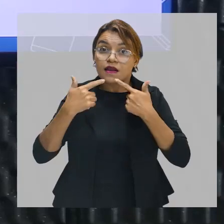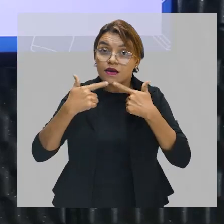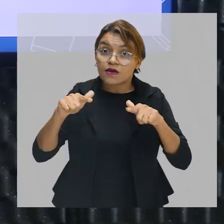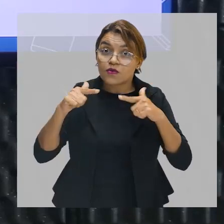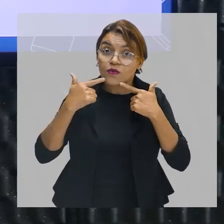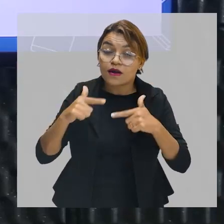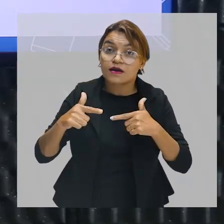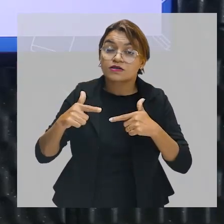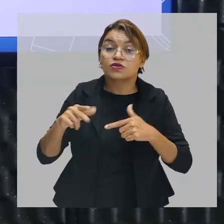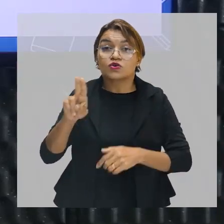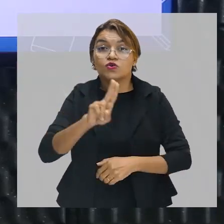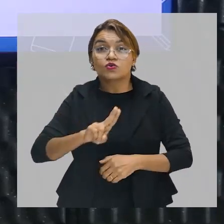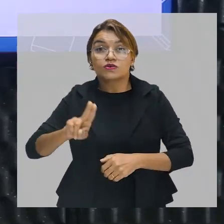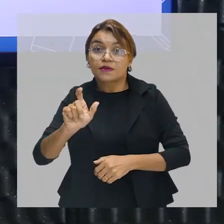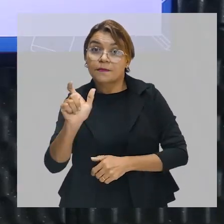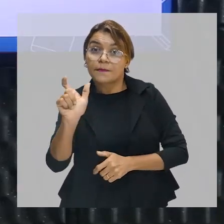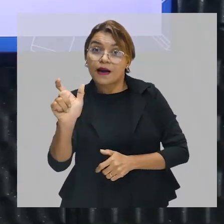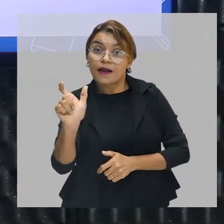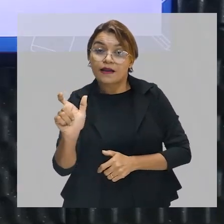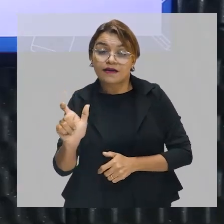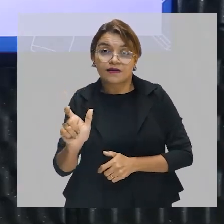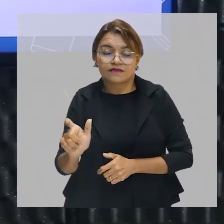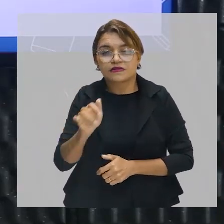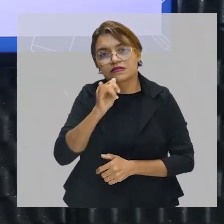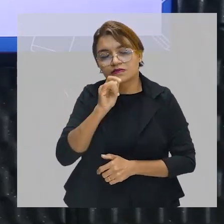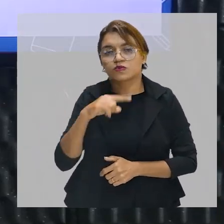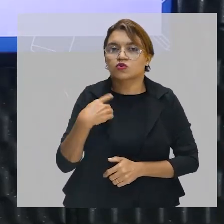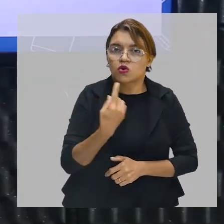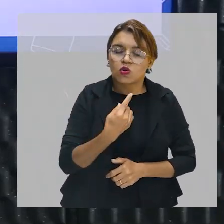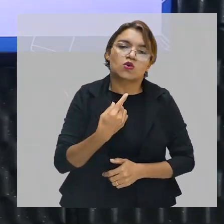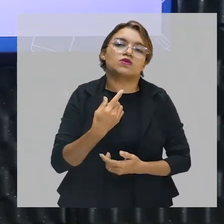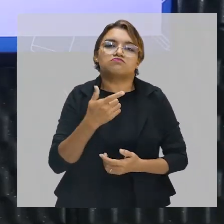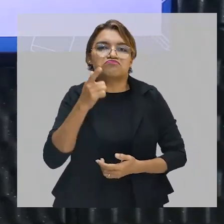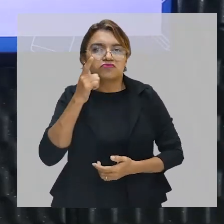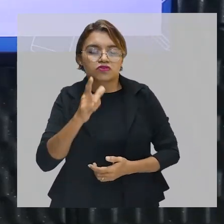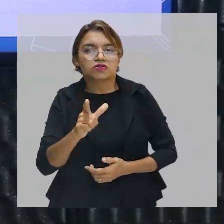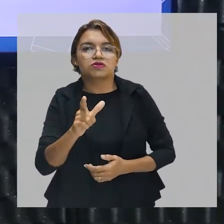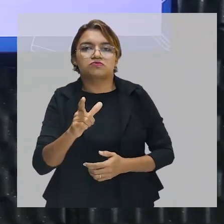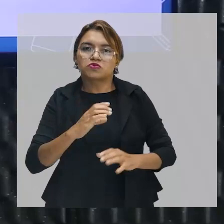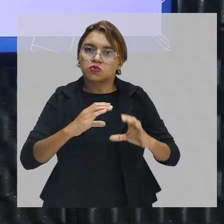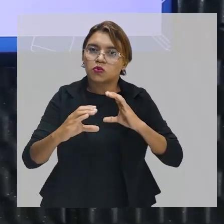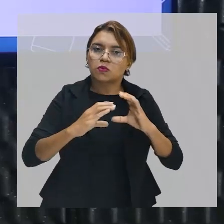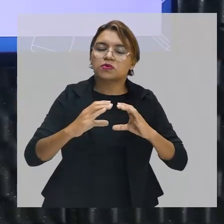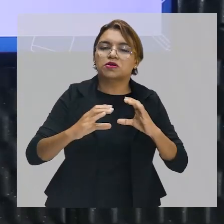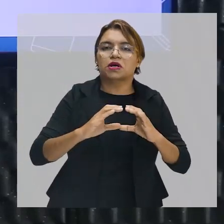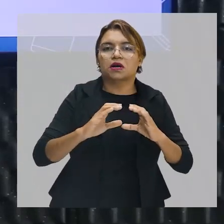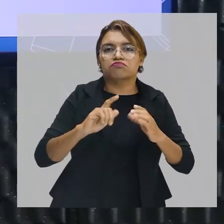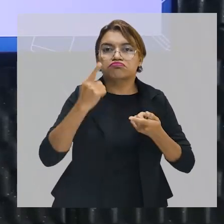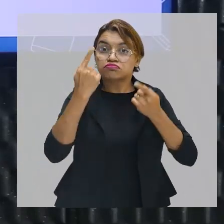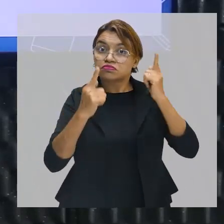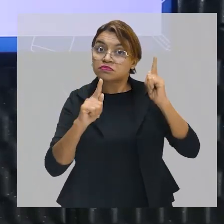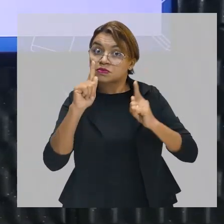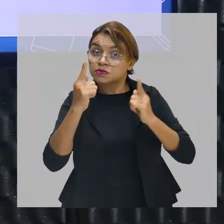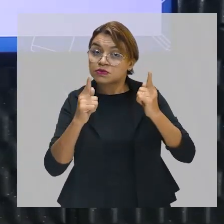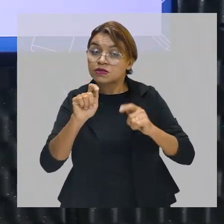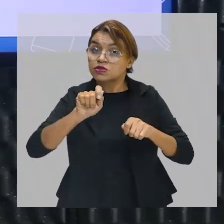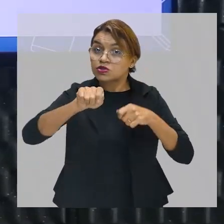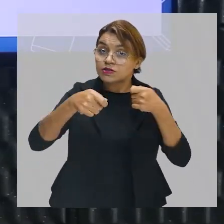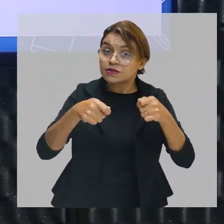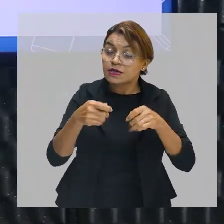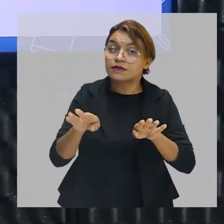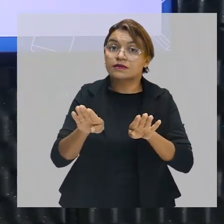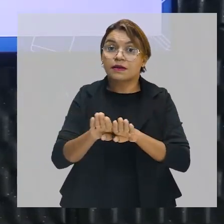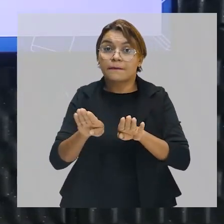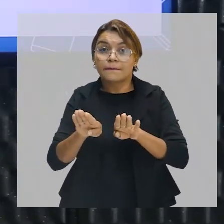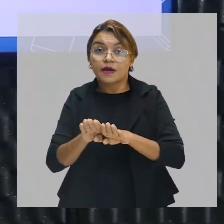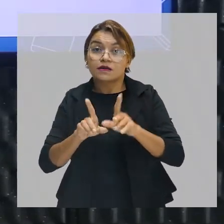nos comunicar tanto através de gestos, como expressões, assim como a linguagem verbal. Através